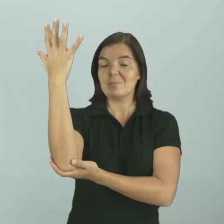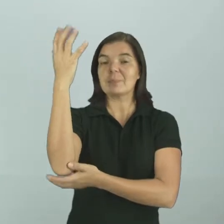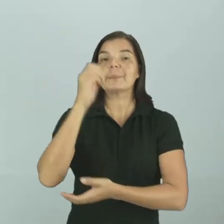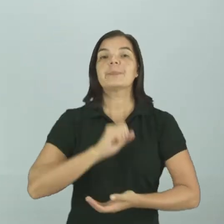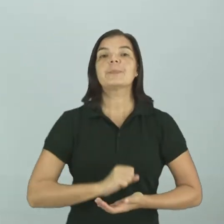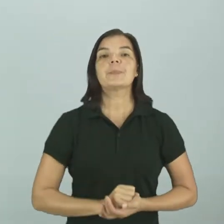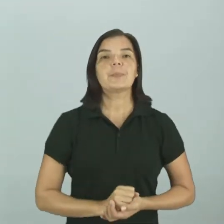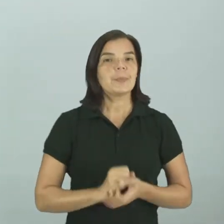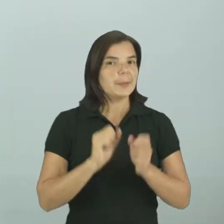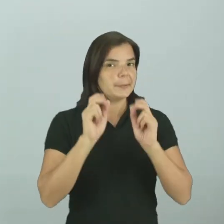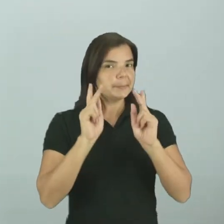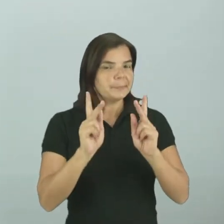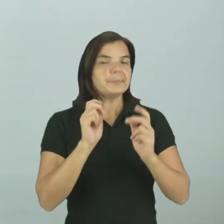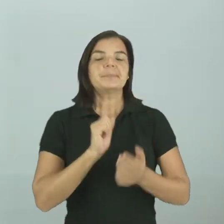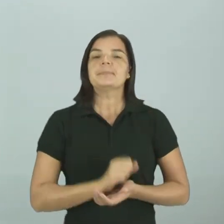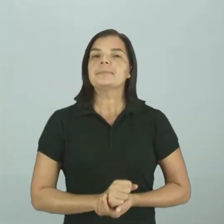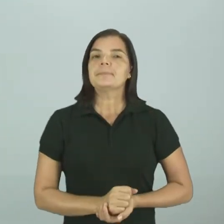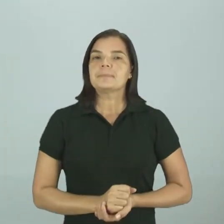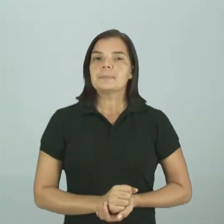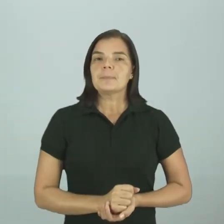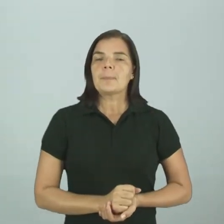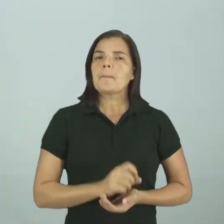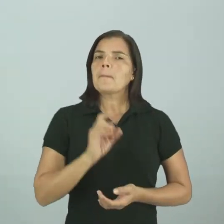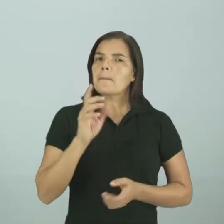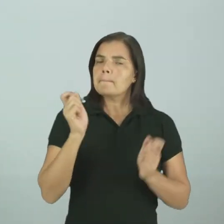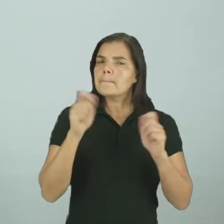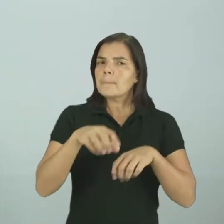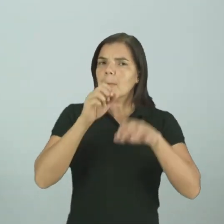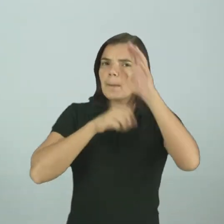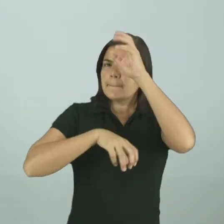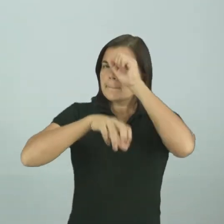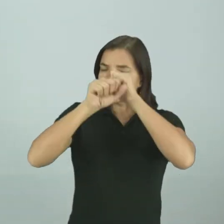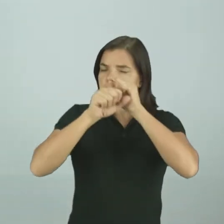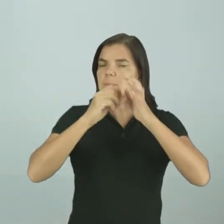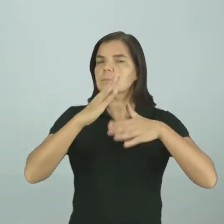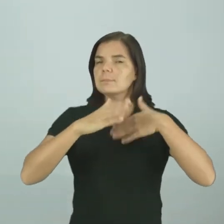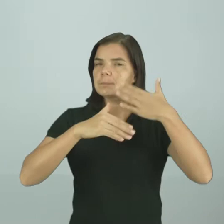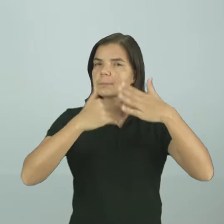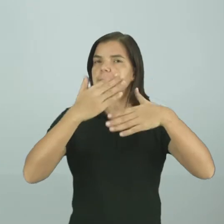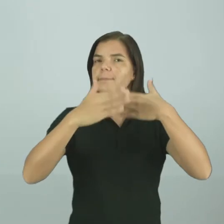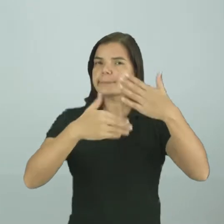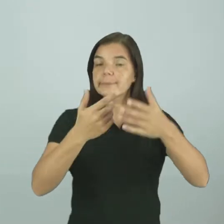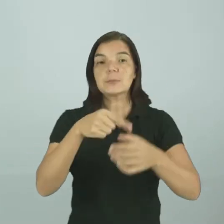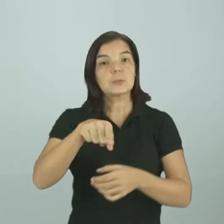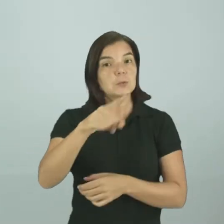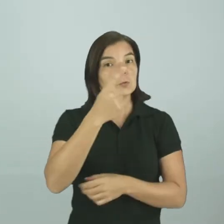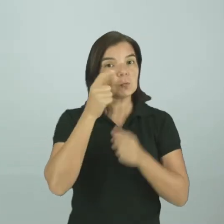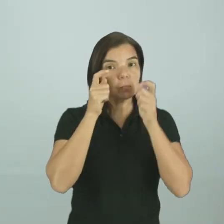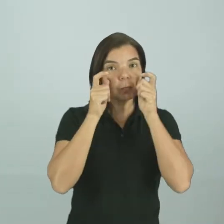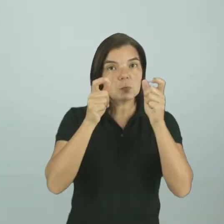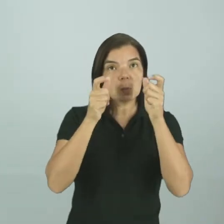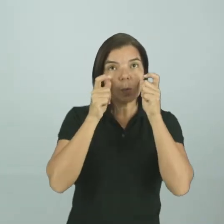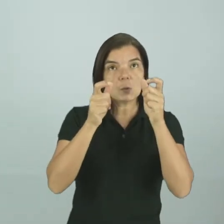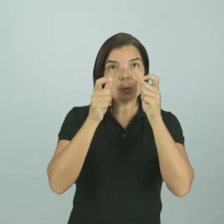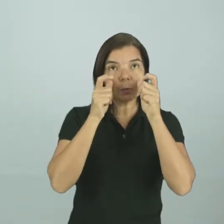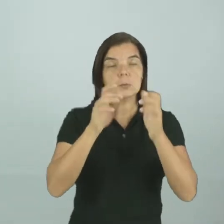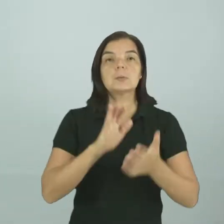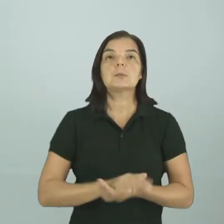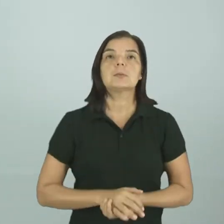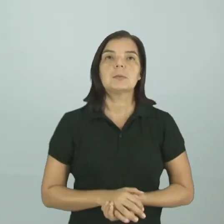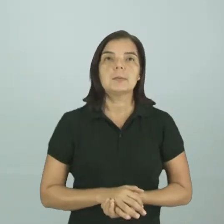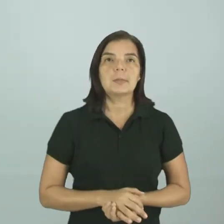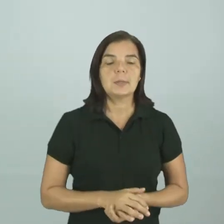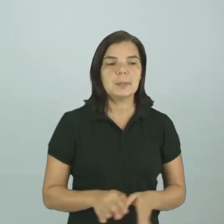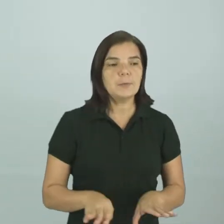seringueira. Ok? Só que nós podemos aprender mais e mais sobre isso. Eu quero que vocês prestem bastante atenção e